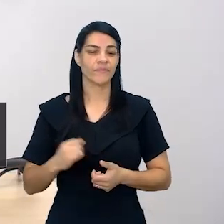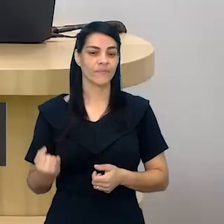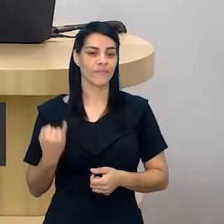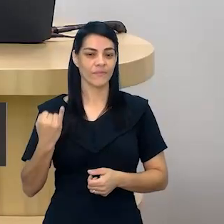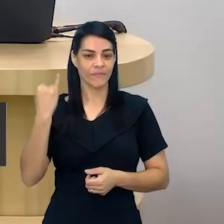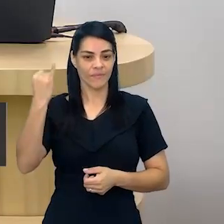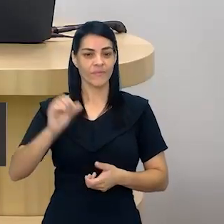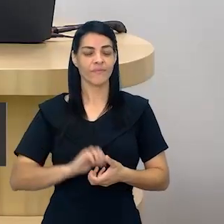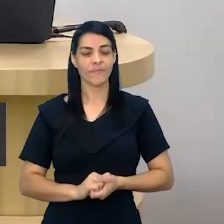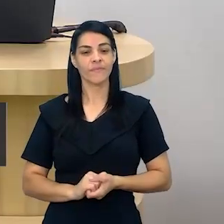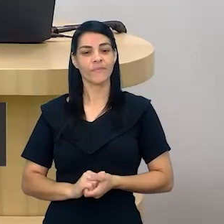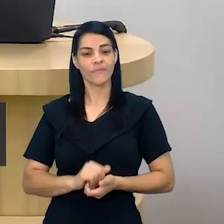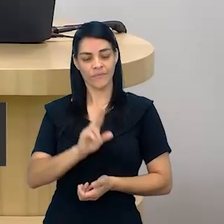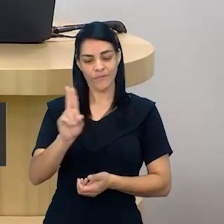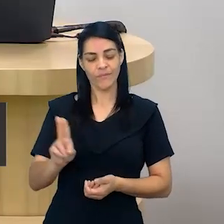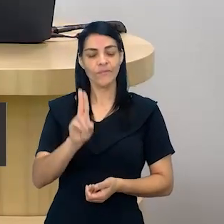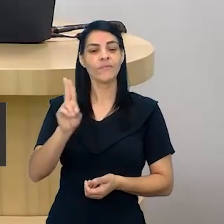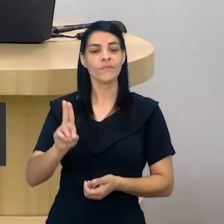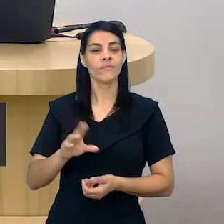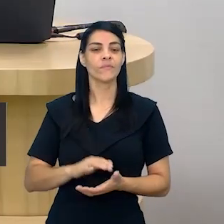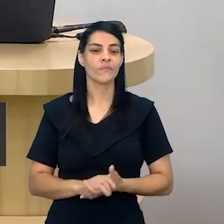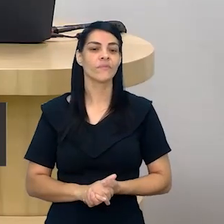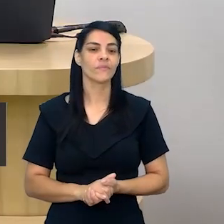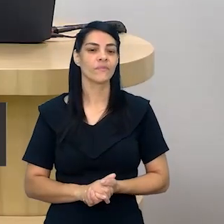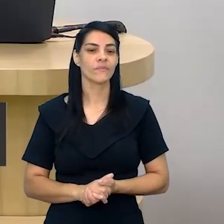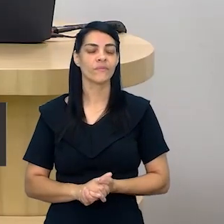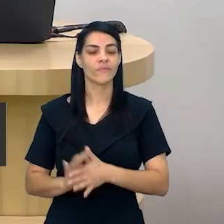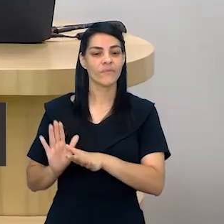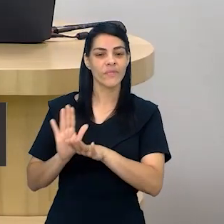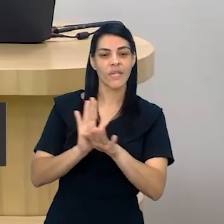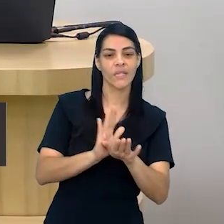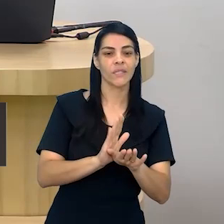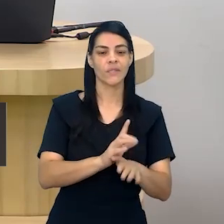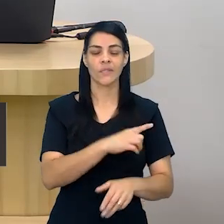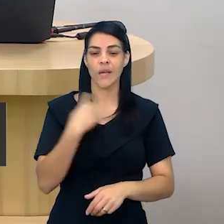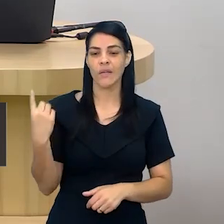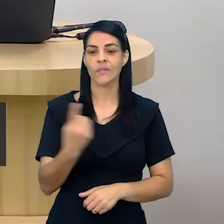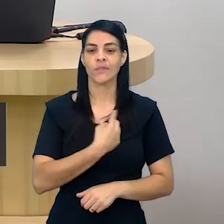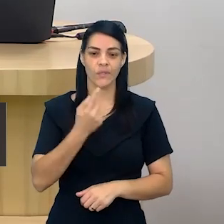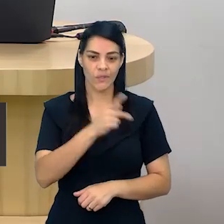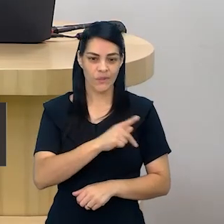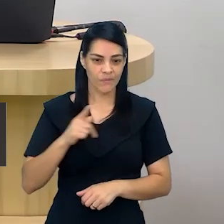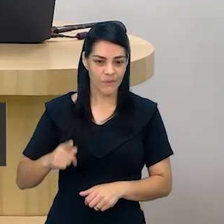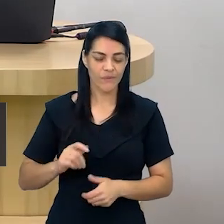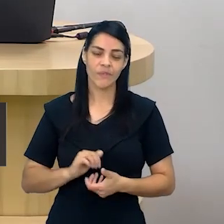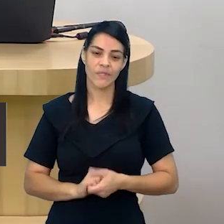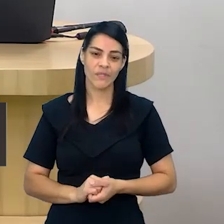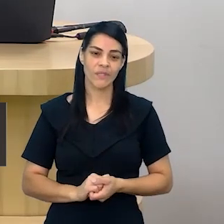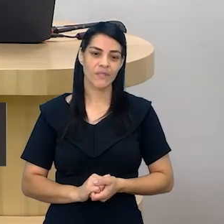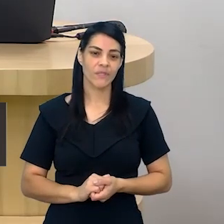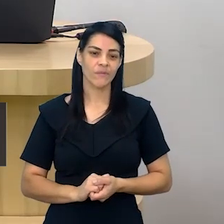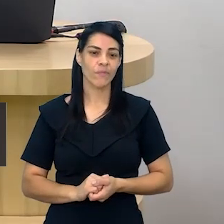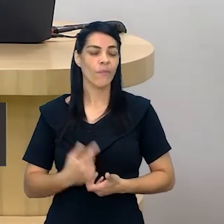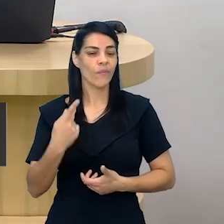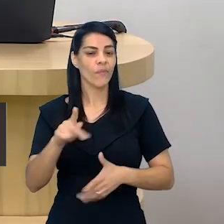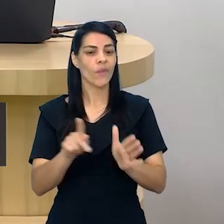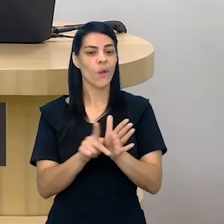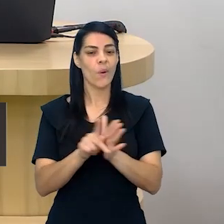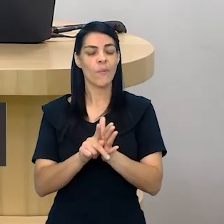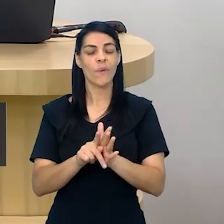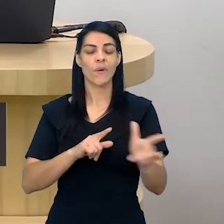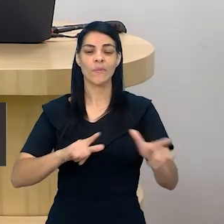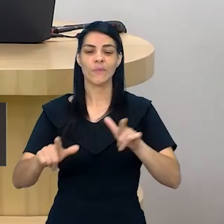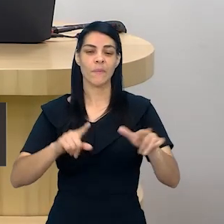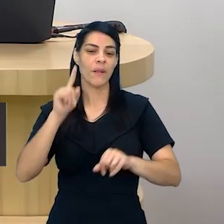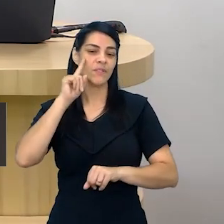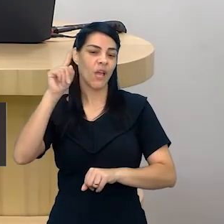isso né a funcionalidade dela o que vai auxiliar os nossos professores né e no seu trabalho diário é